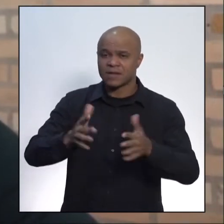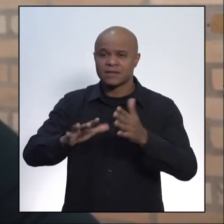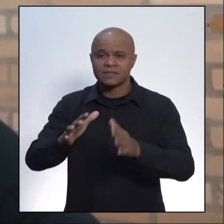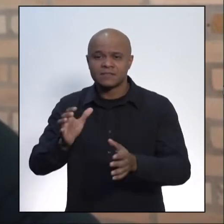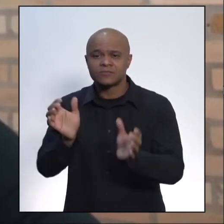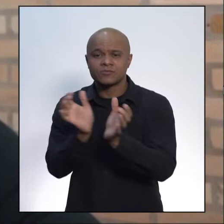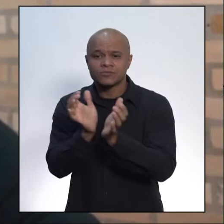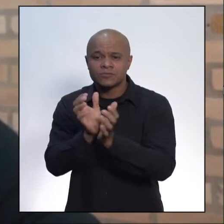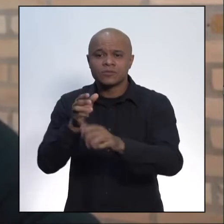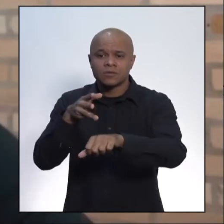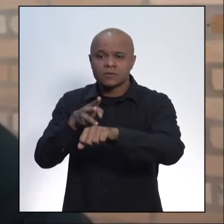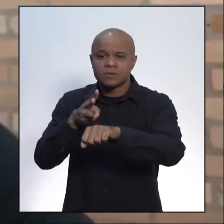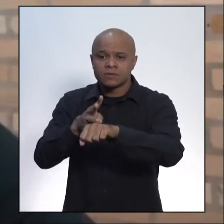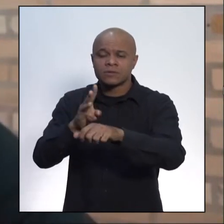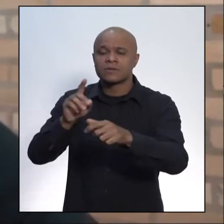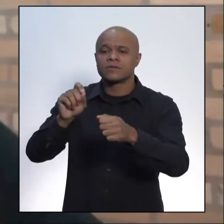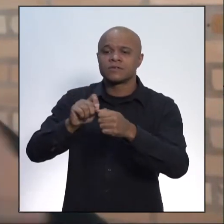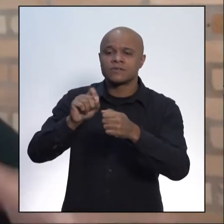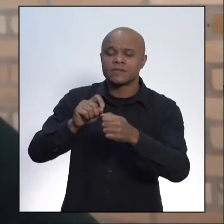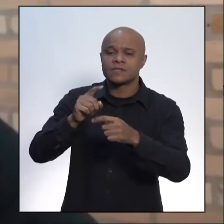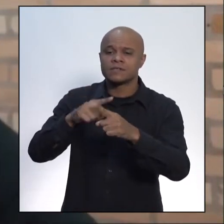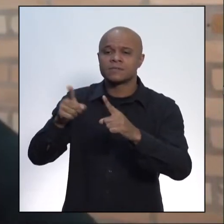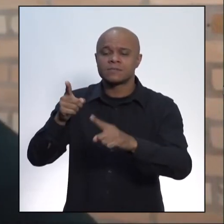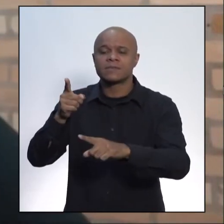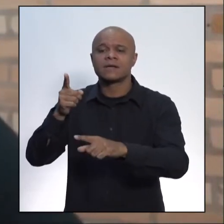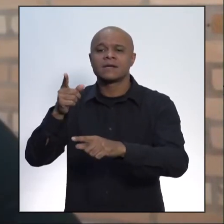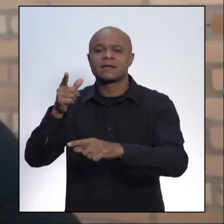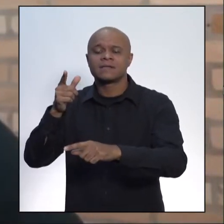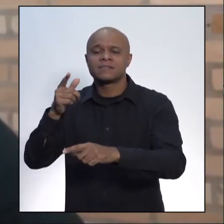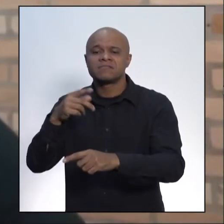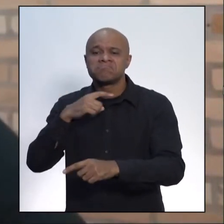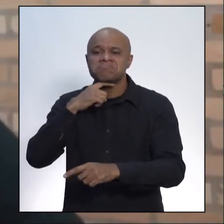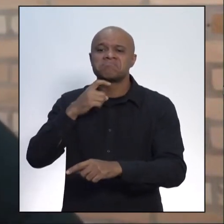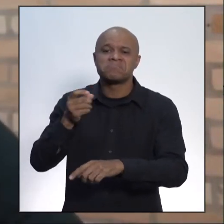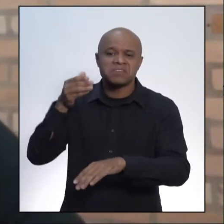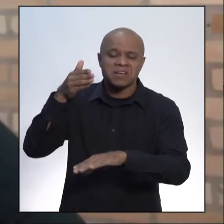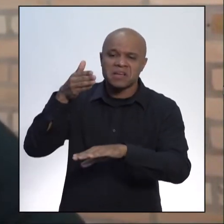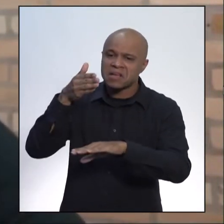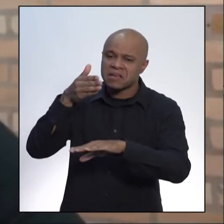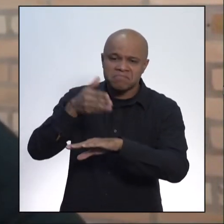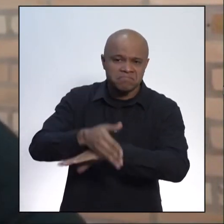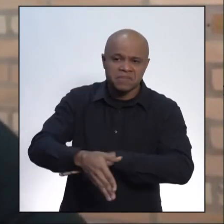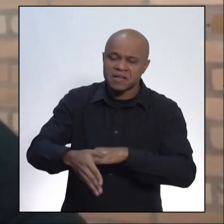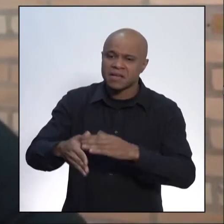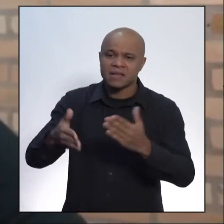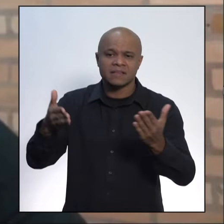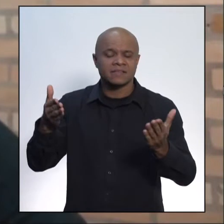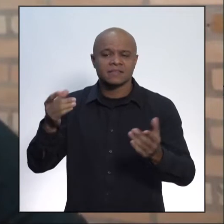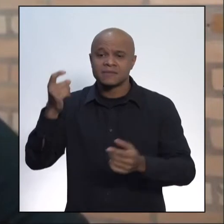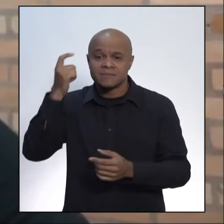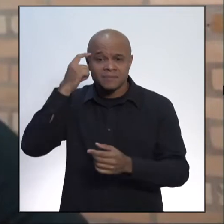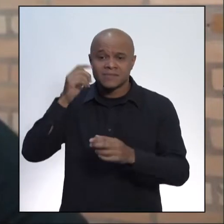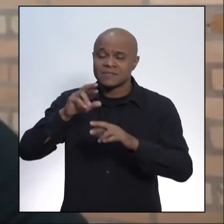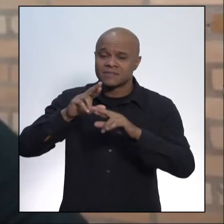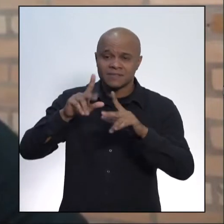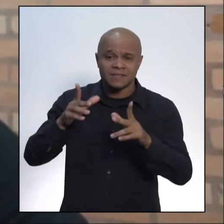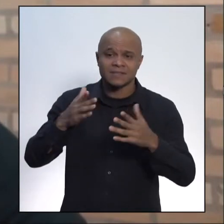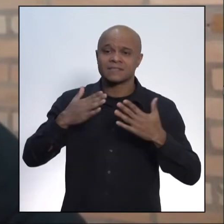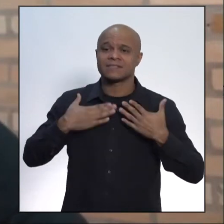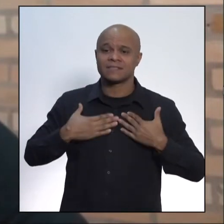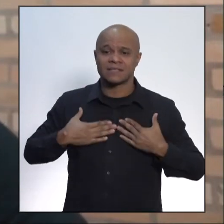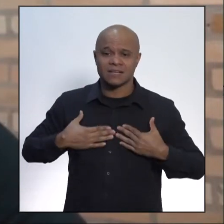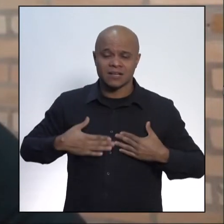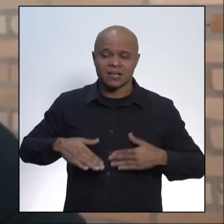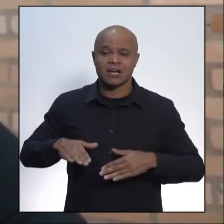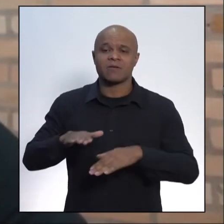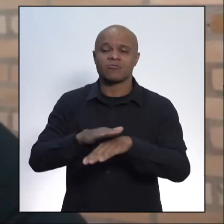bom, eles não estão entrando, eu criei uma plataforma, vamos pensar de um outro jeito. Essa abertura ao diálogo é